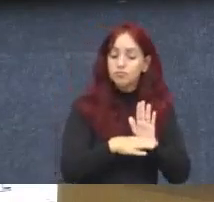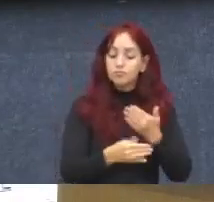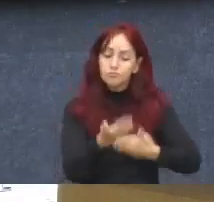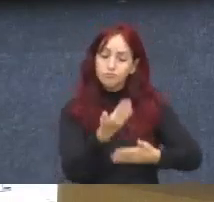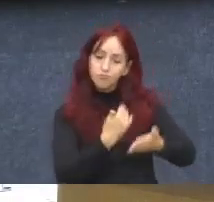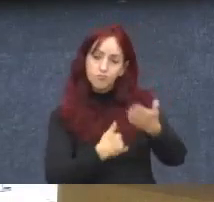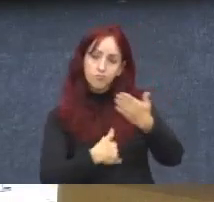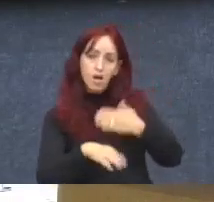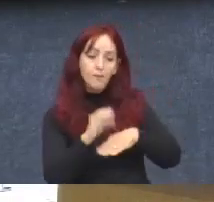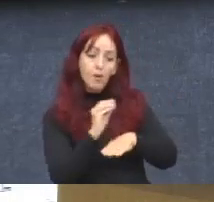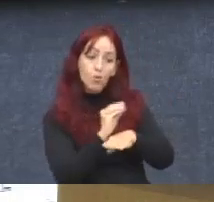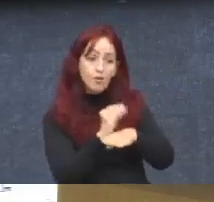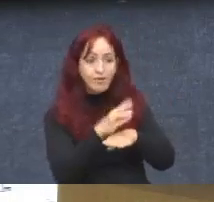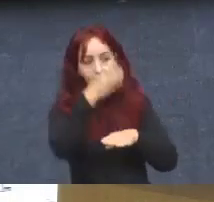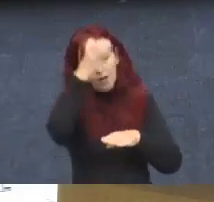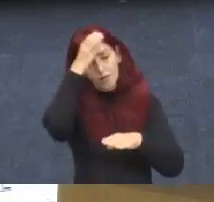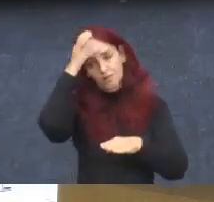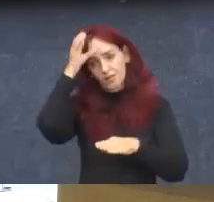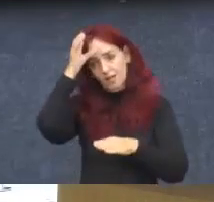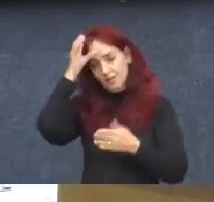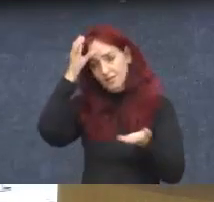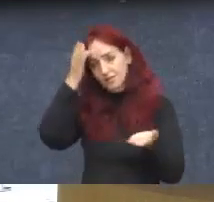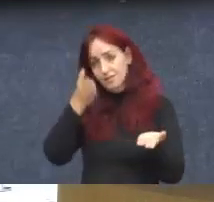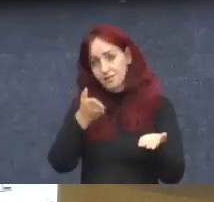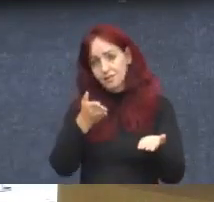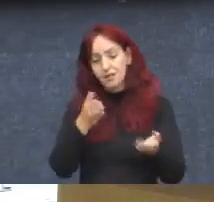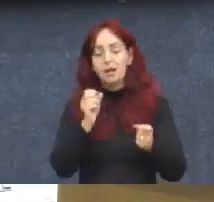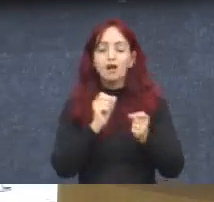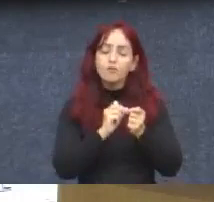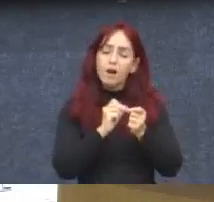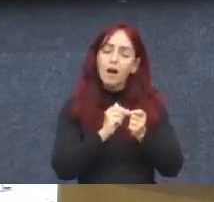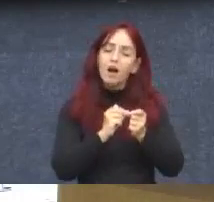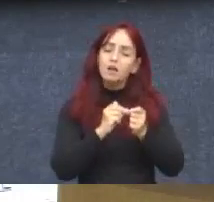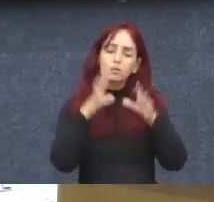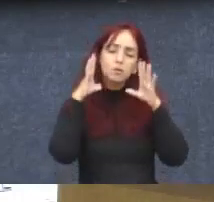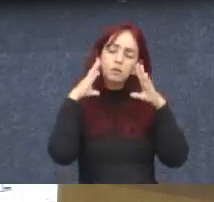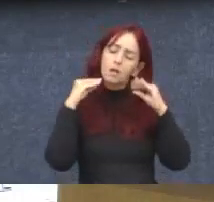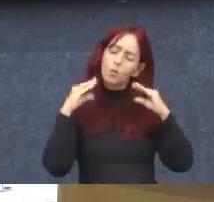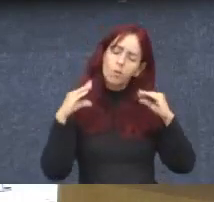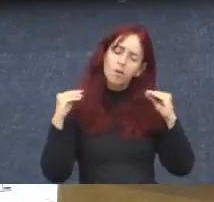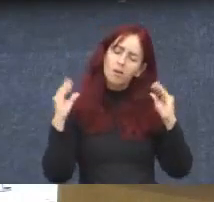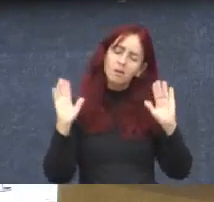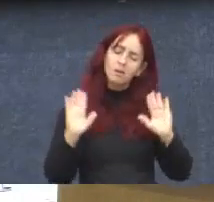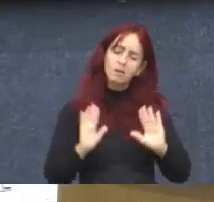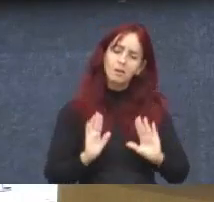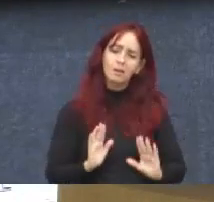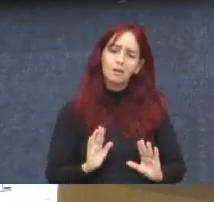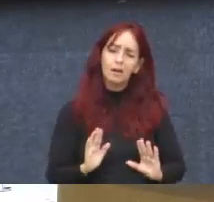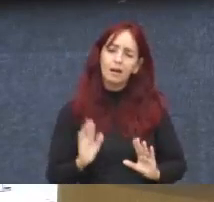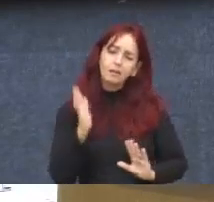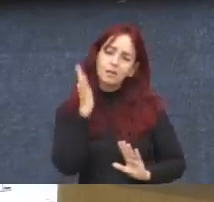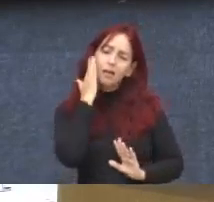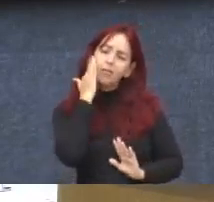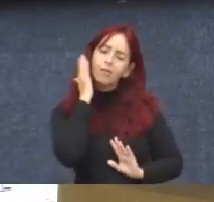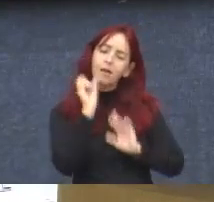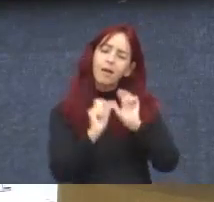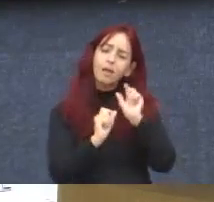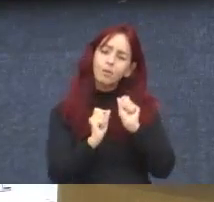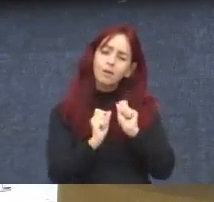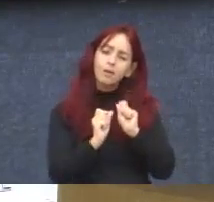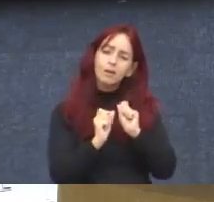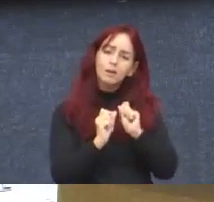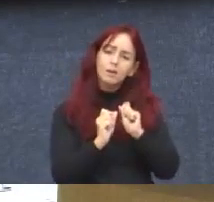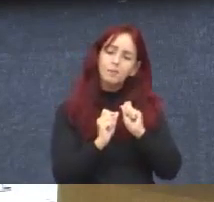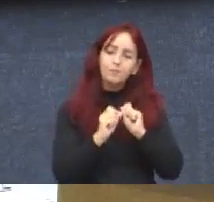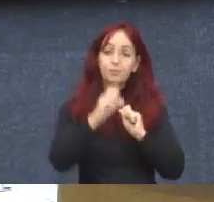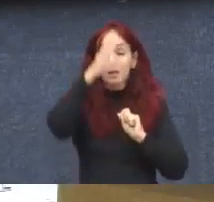meu cuidado com a casa. Faço isso com muita tranquilidade e entendo que a Câmara